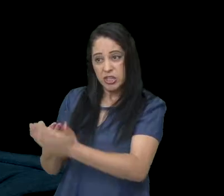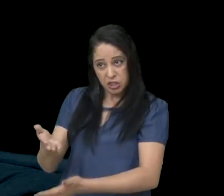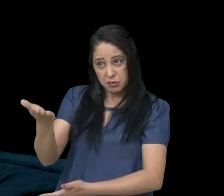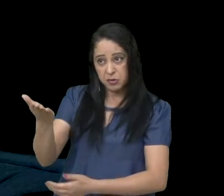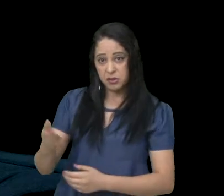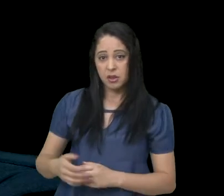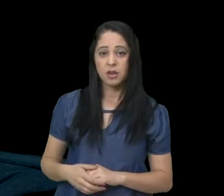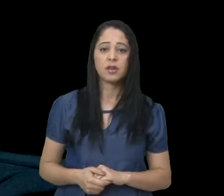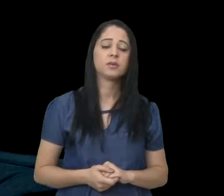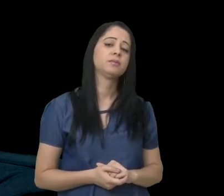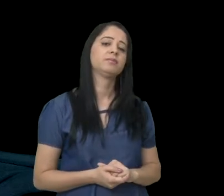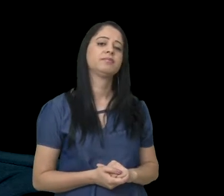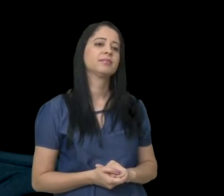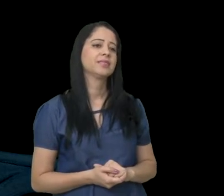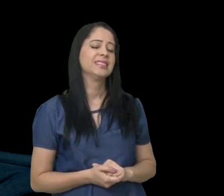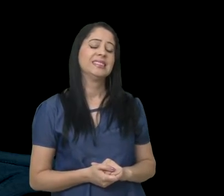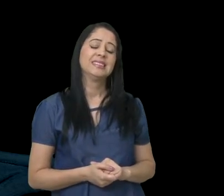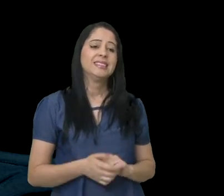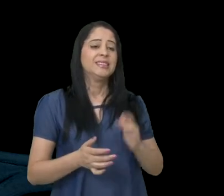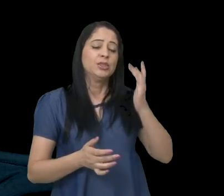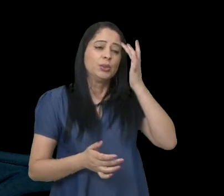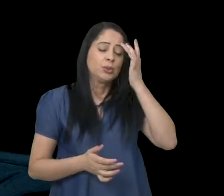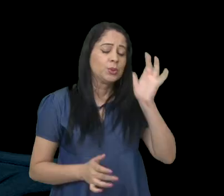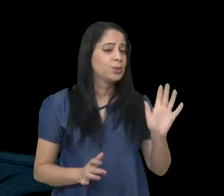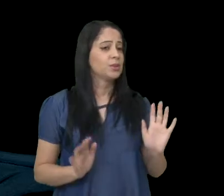tempo? Não sei,